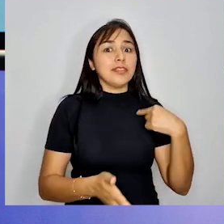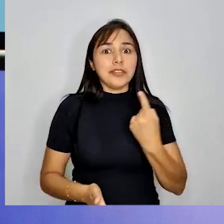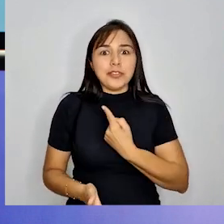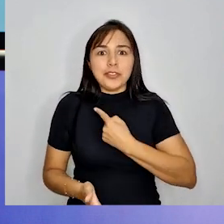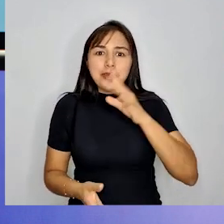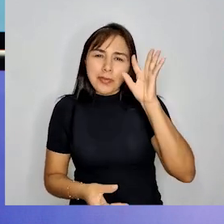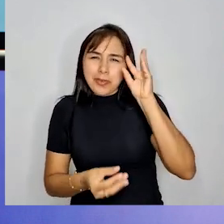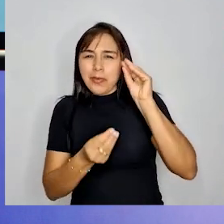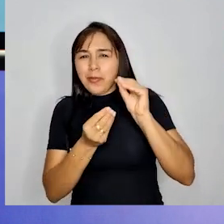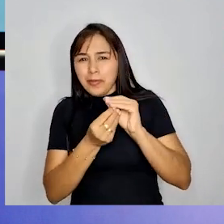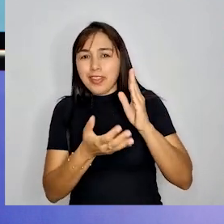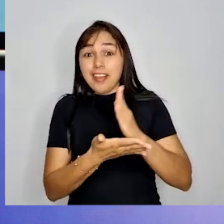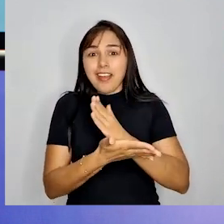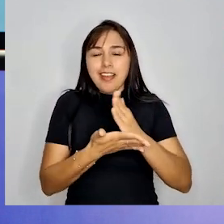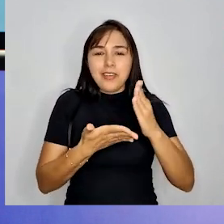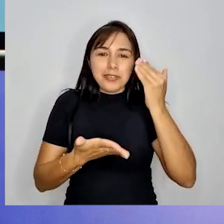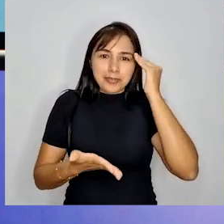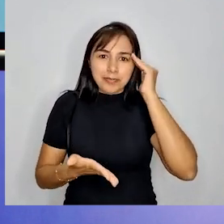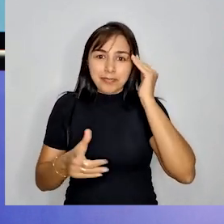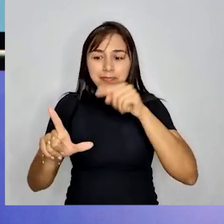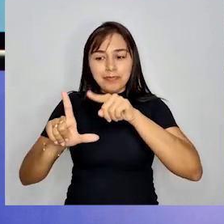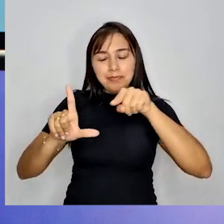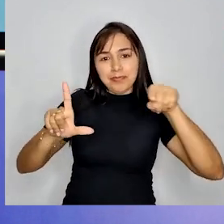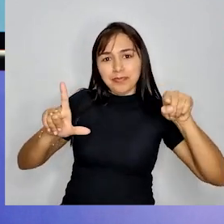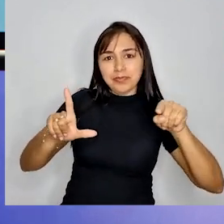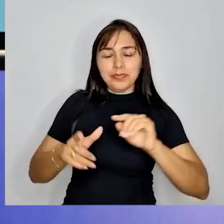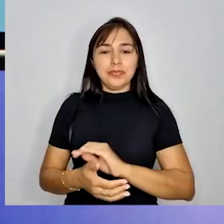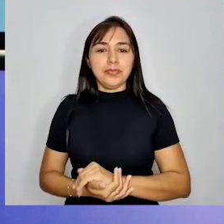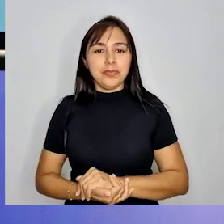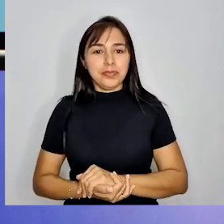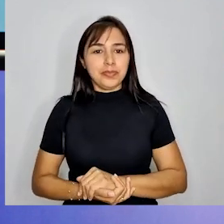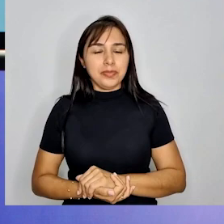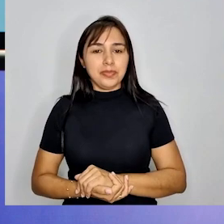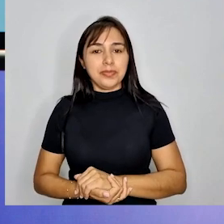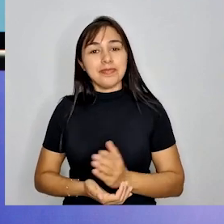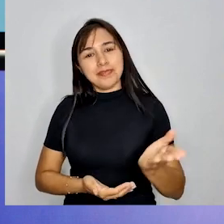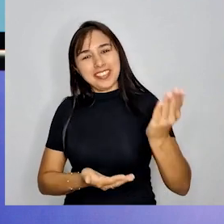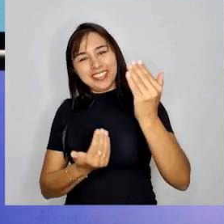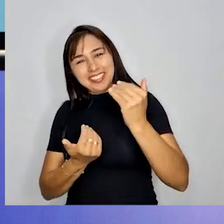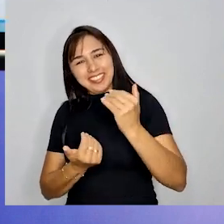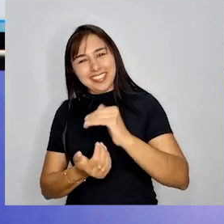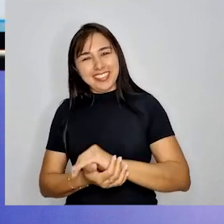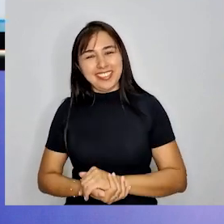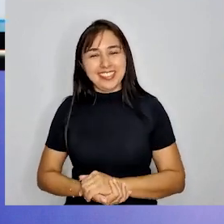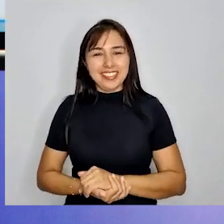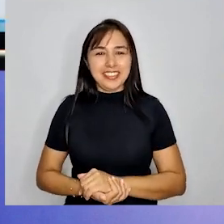conclusões sobre os gráficos Ok então vamos lá